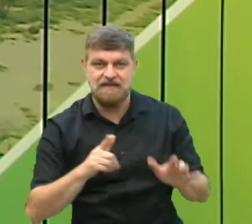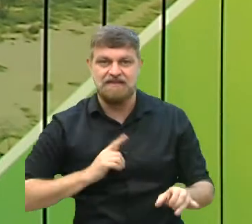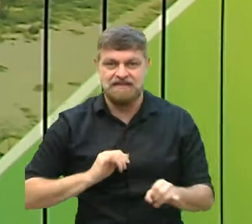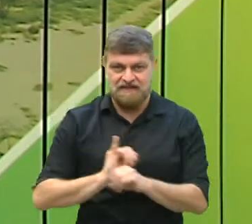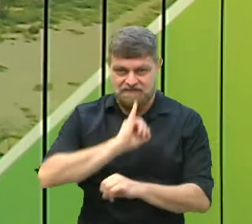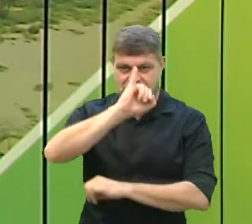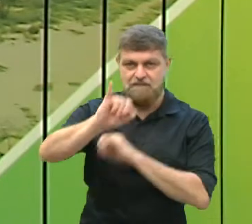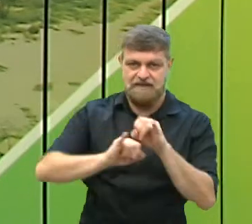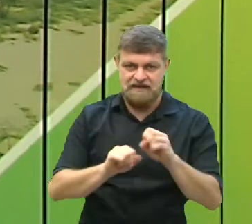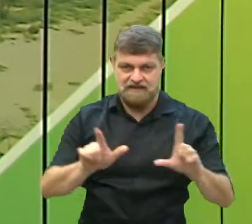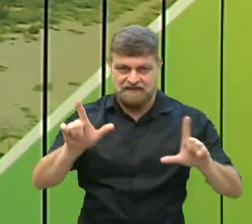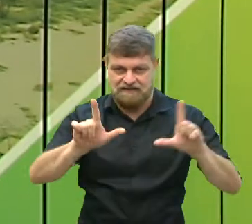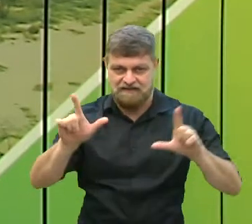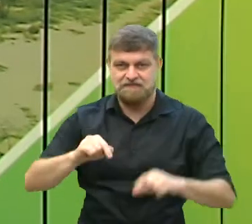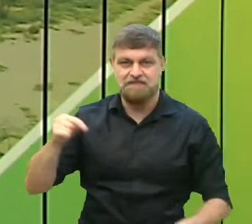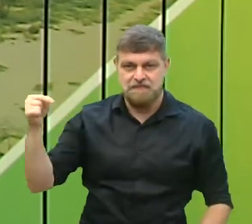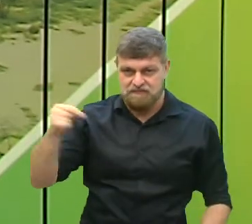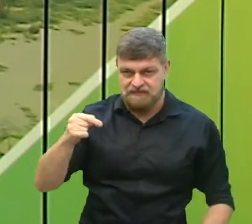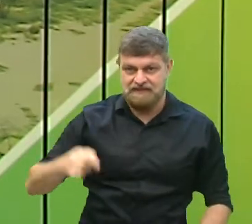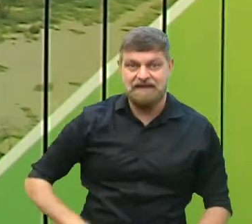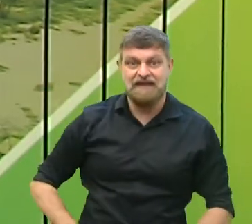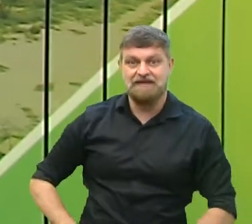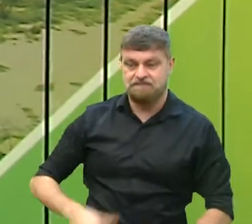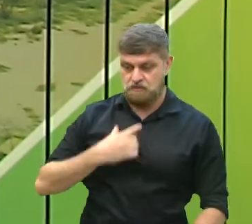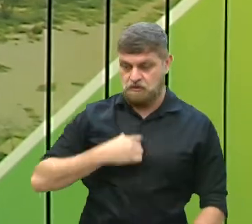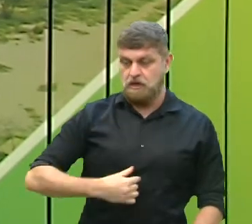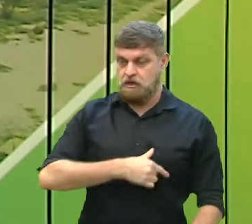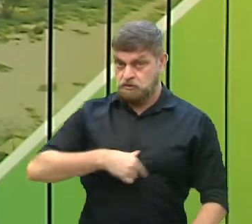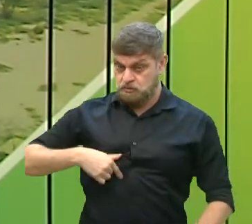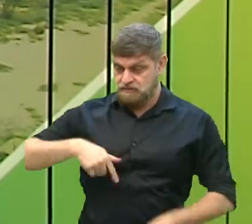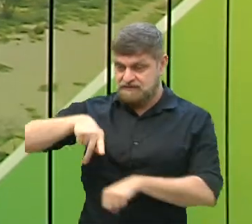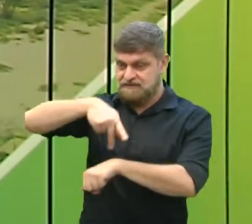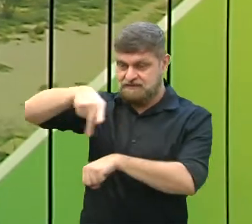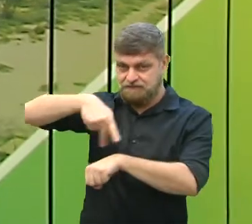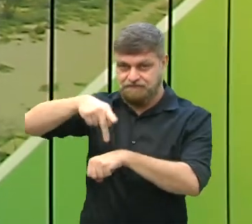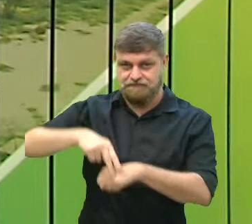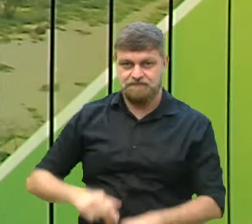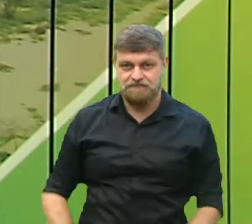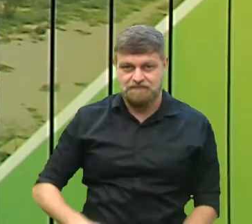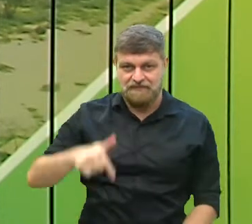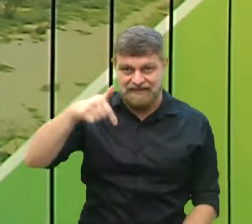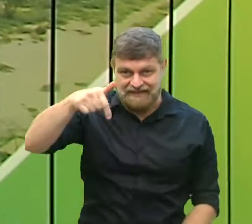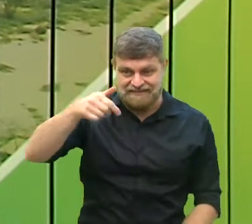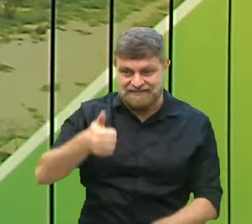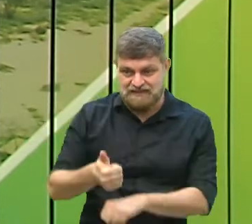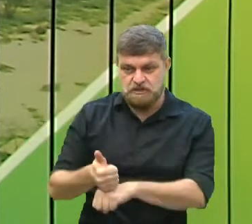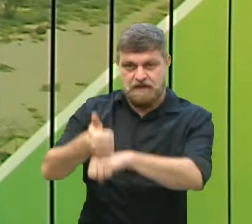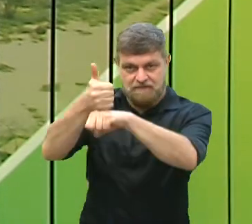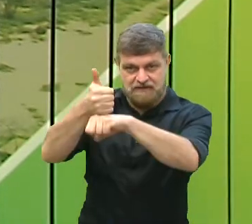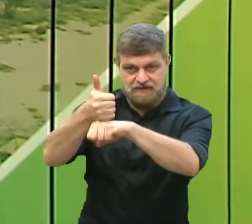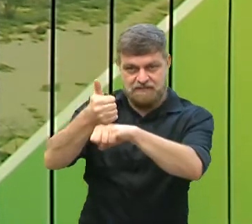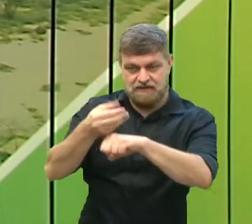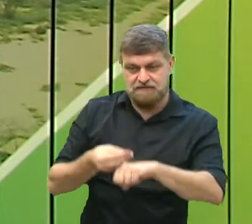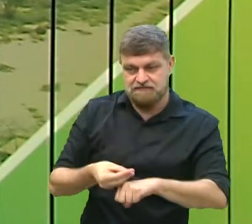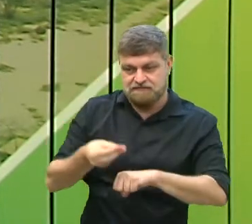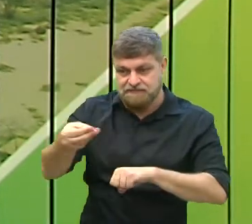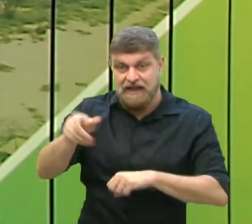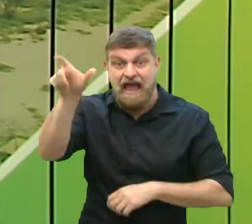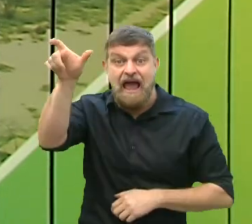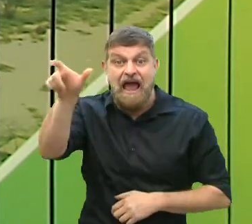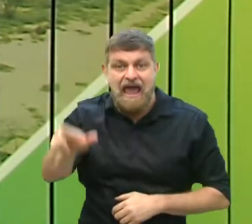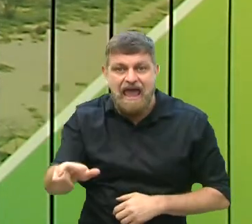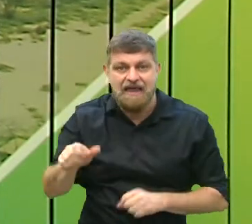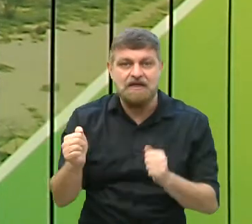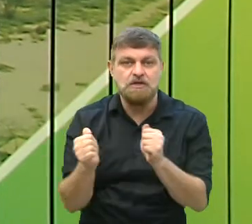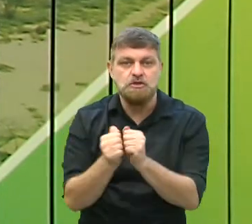online sediado em Genebra, na Suíça. E olha só que bacana, entre os 7 premiados dessa premiação, apenas ela